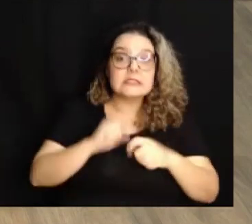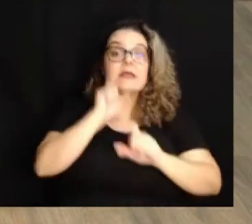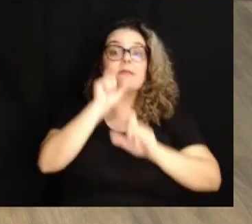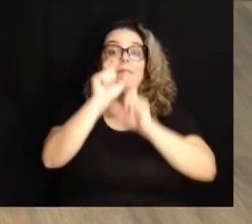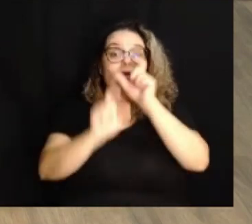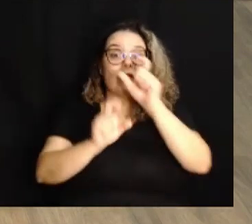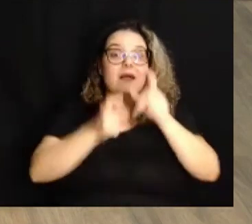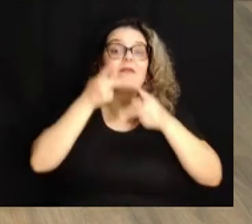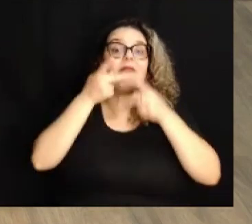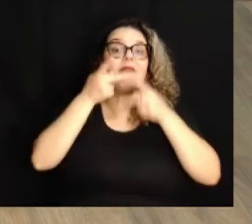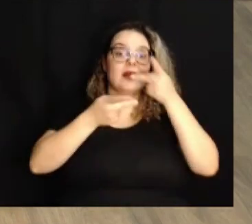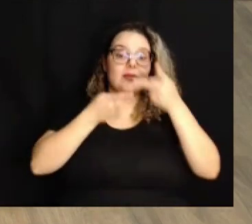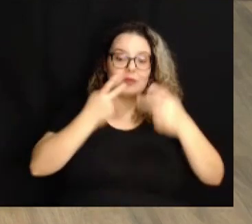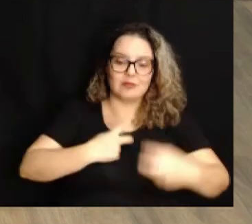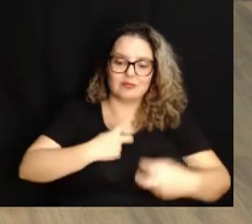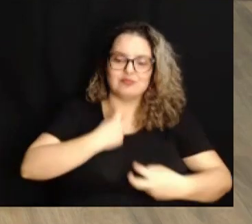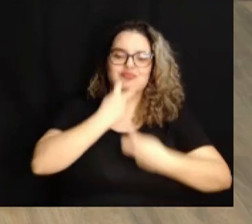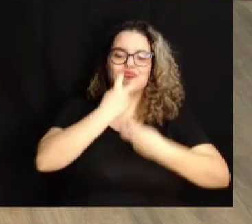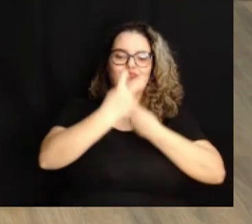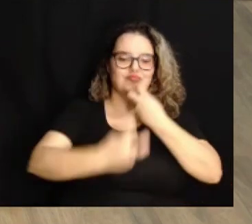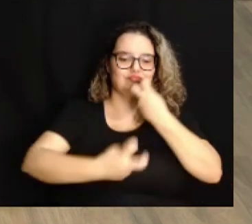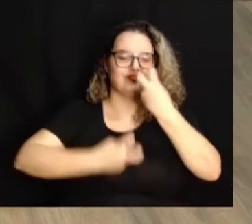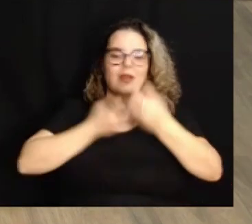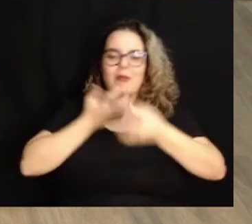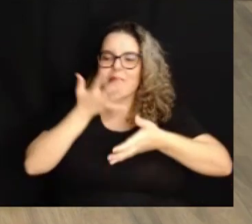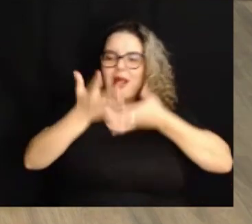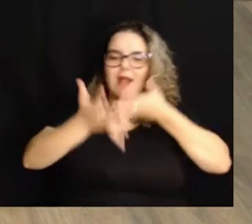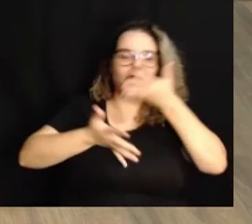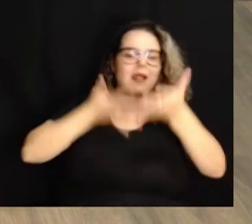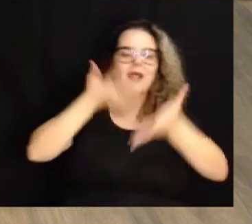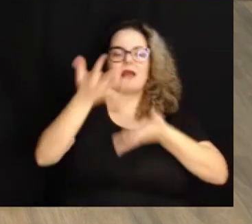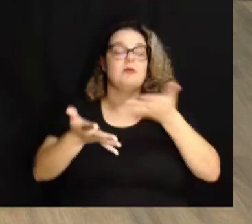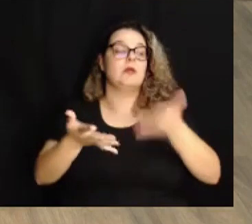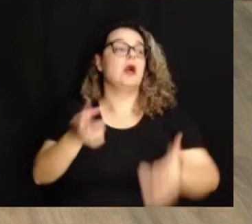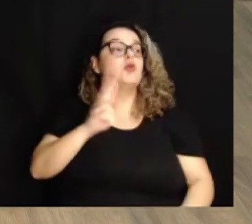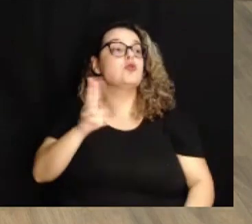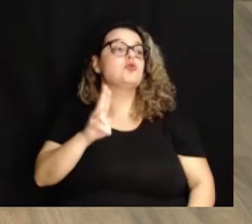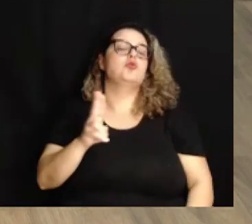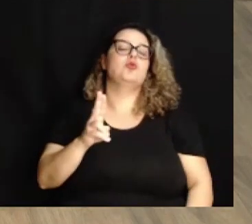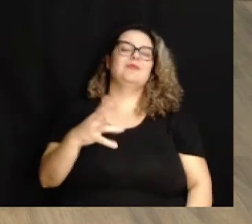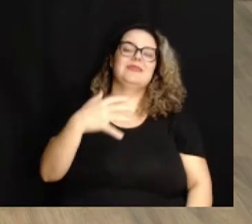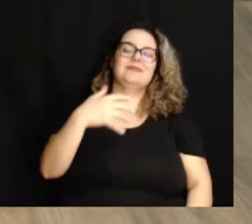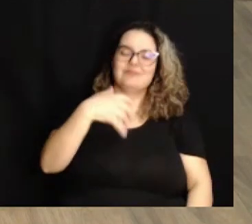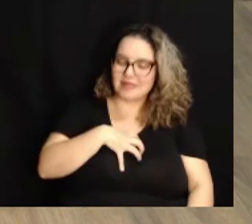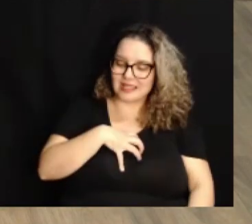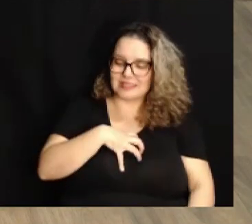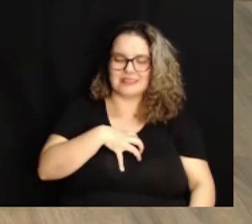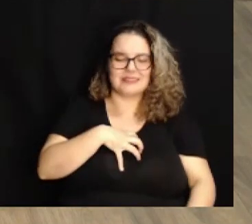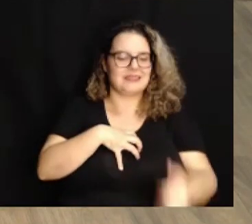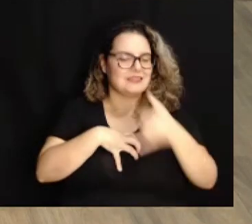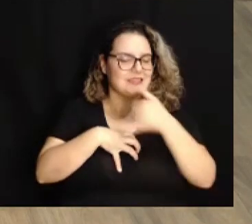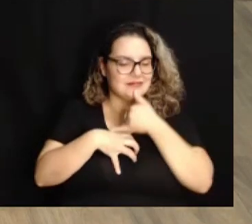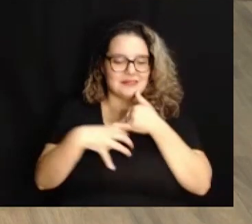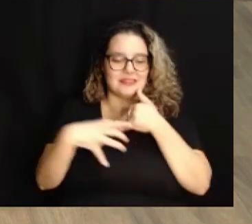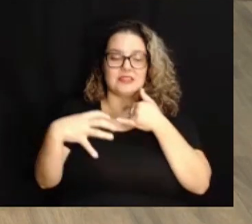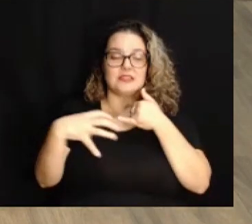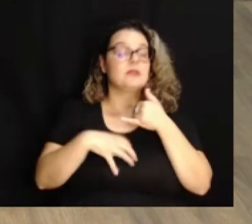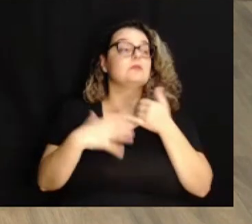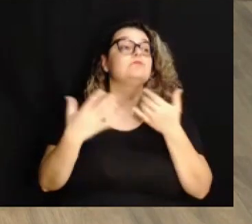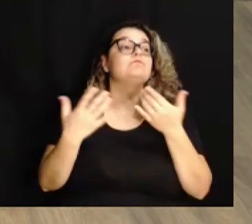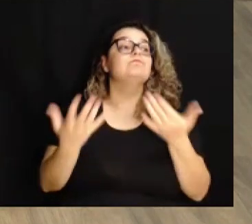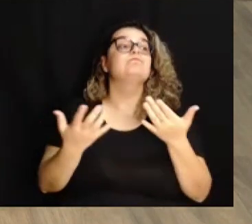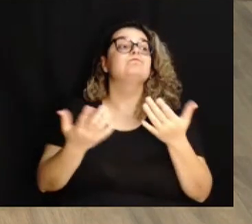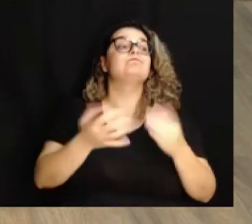voz àquilo, dar nome à tristeza que ela está sentindo, mas e aí? E os julgamentos, né? No seu ponto de vista,